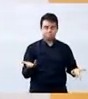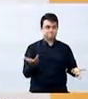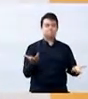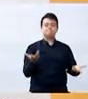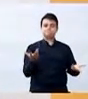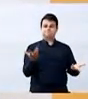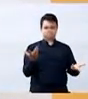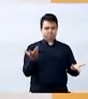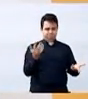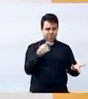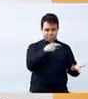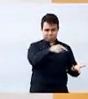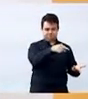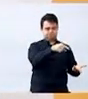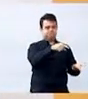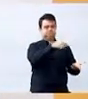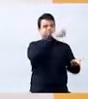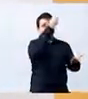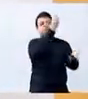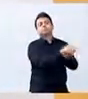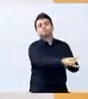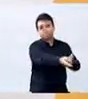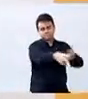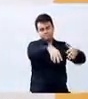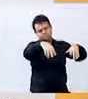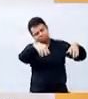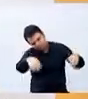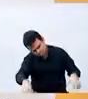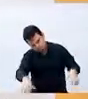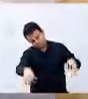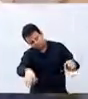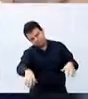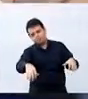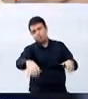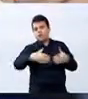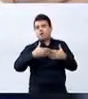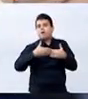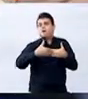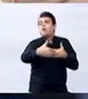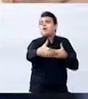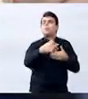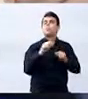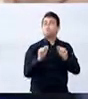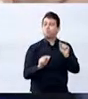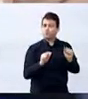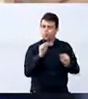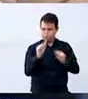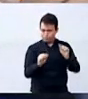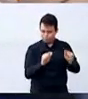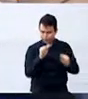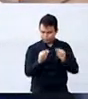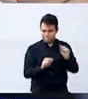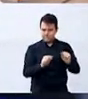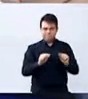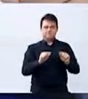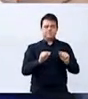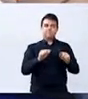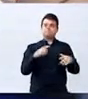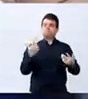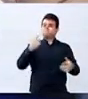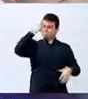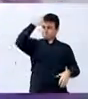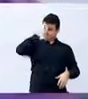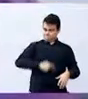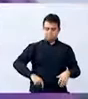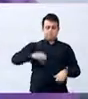E aí o carro me pegou, me jogou 100 metros. Aí dali pra frente eu tive que começar